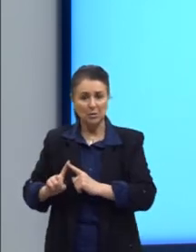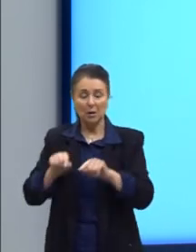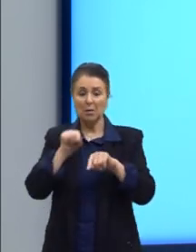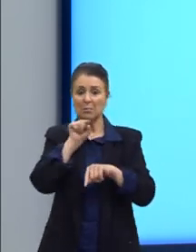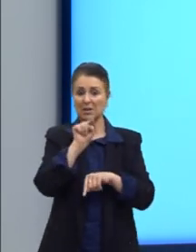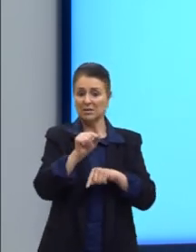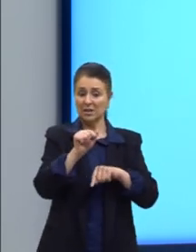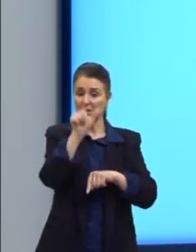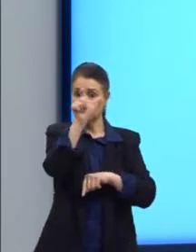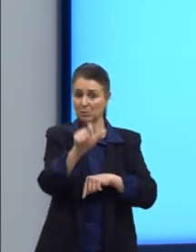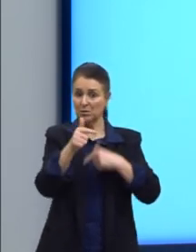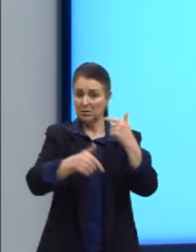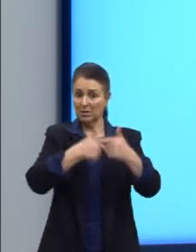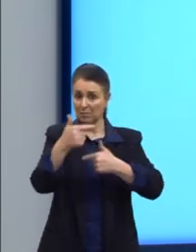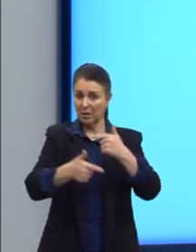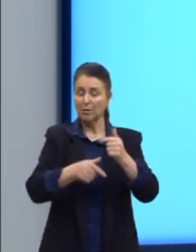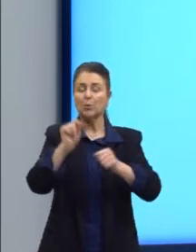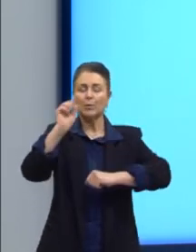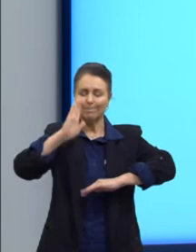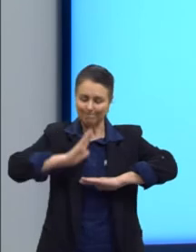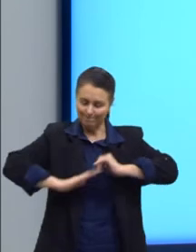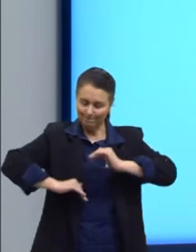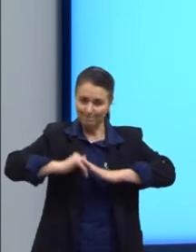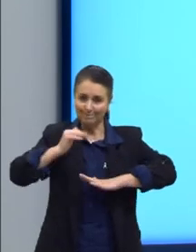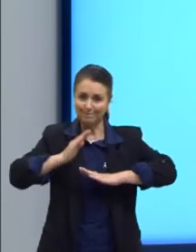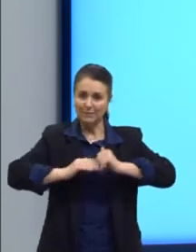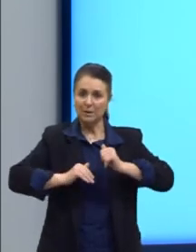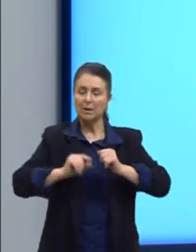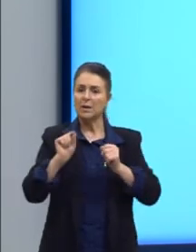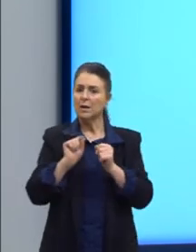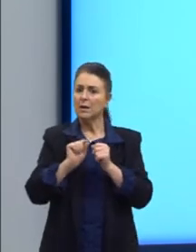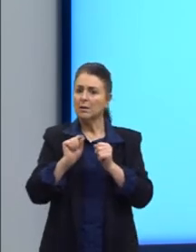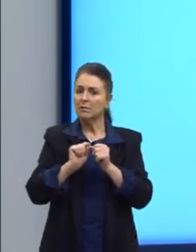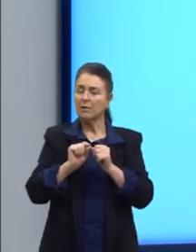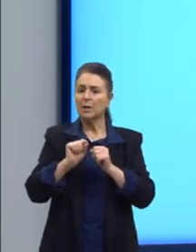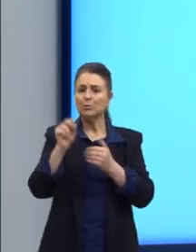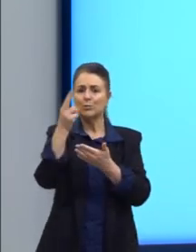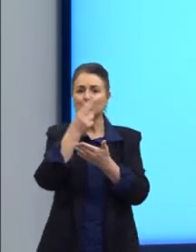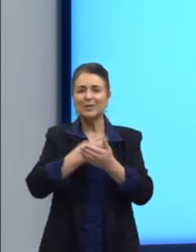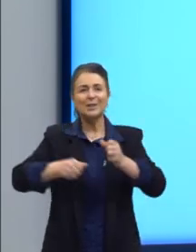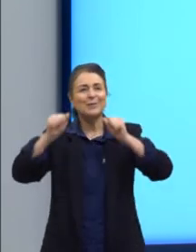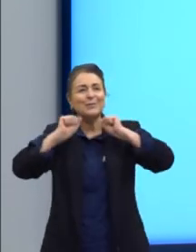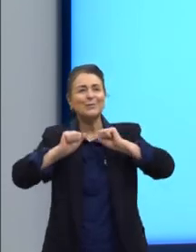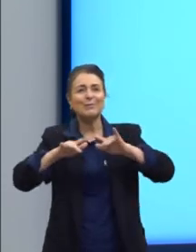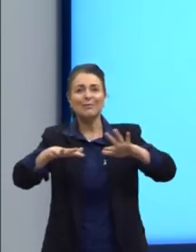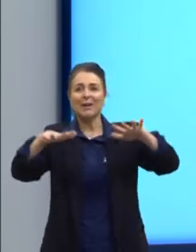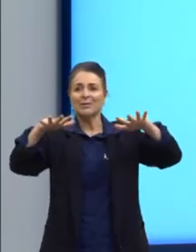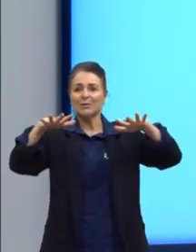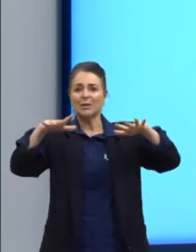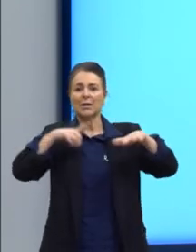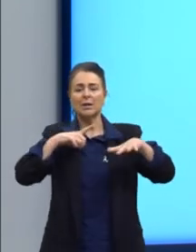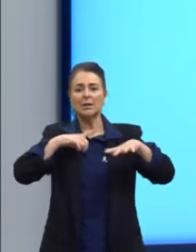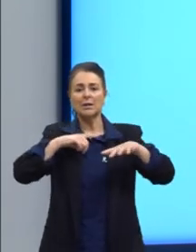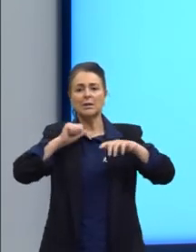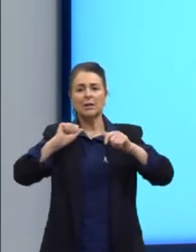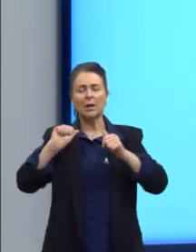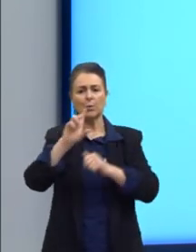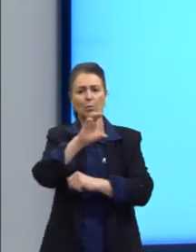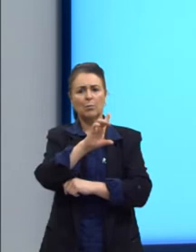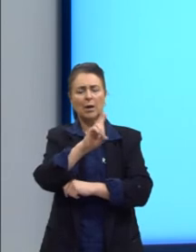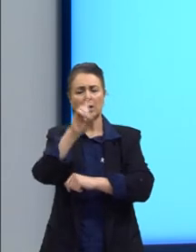trabalhador apesar de erguer paredes sólidas ele faz um desenho mágico ou seja de tem uma dimensão